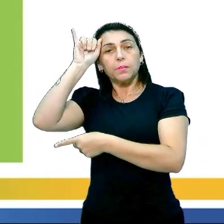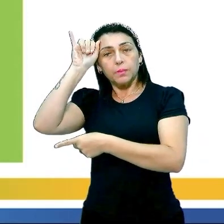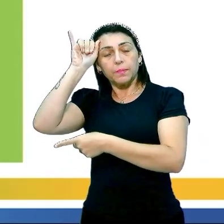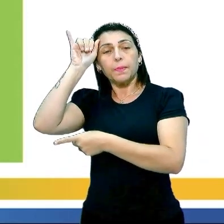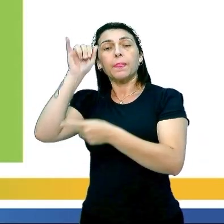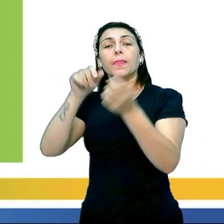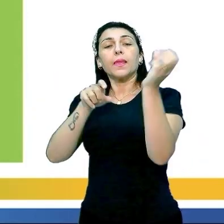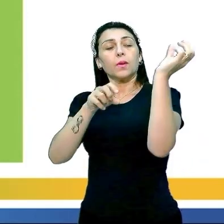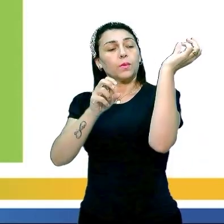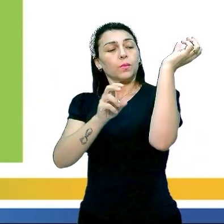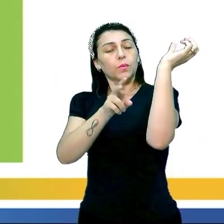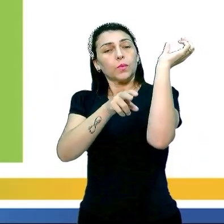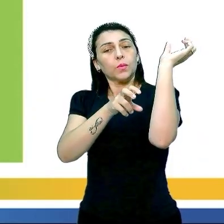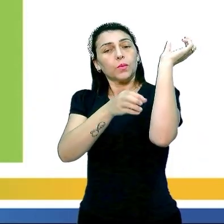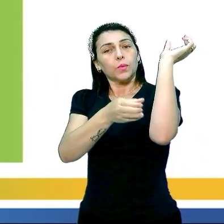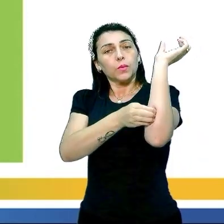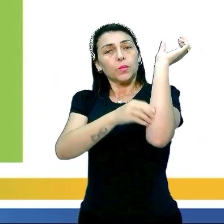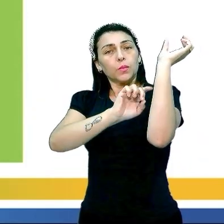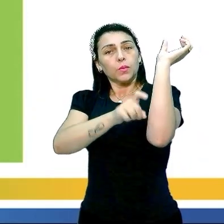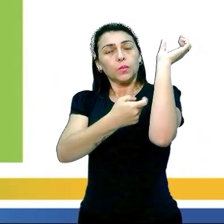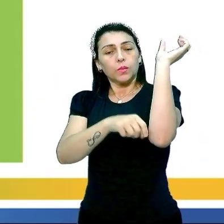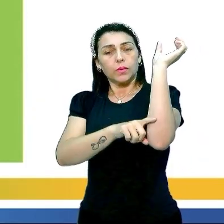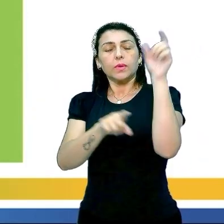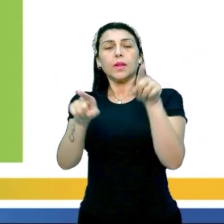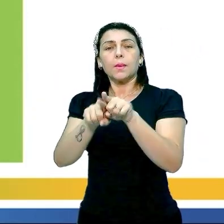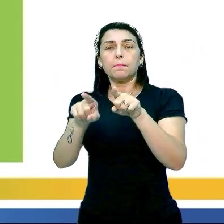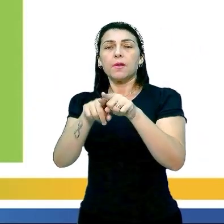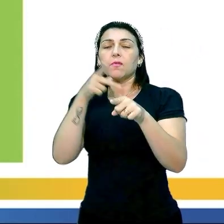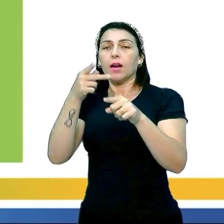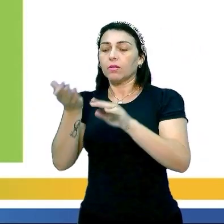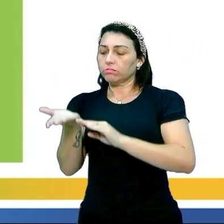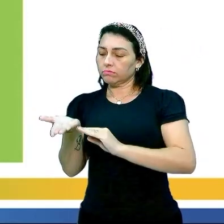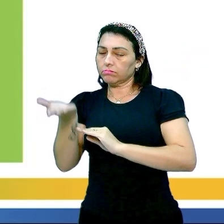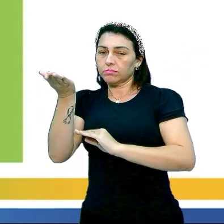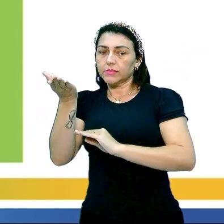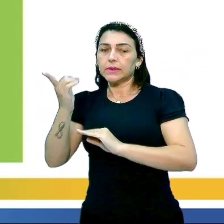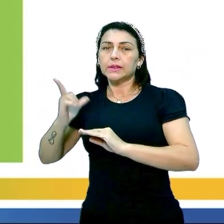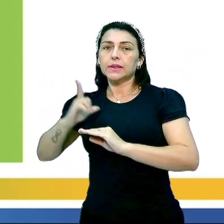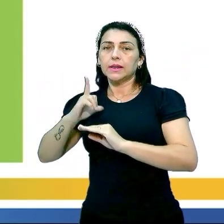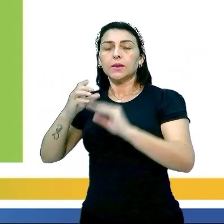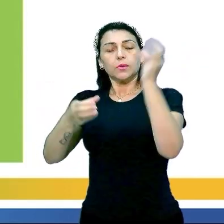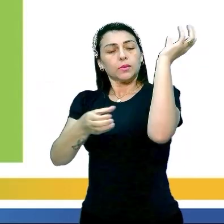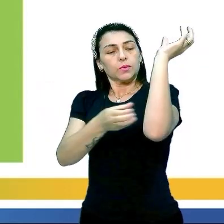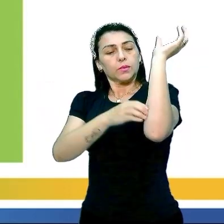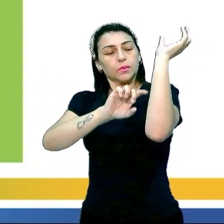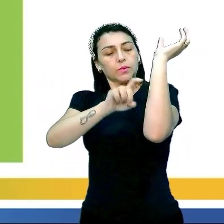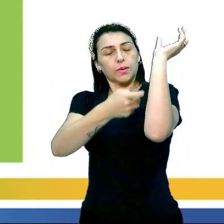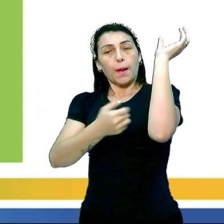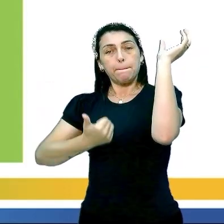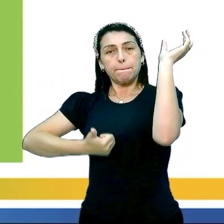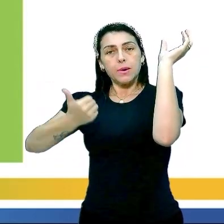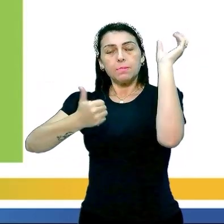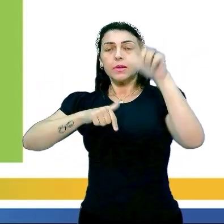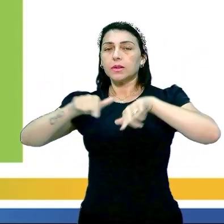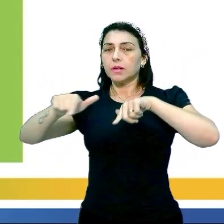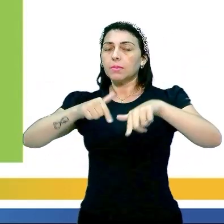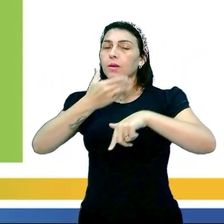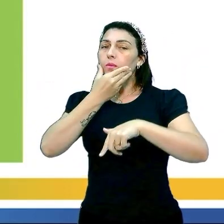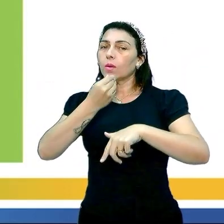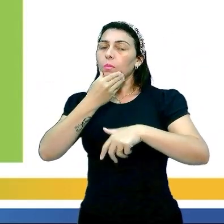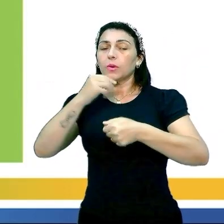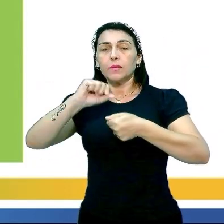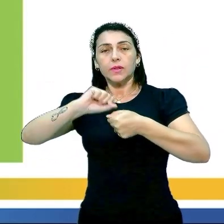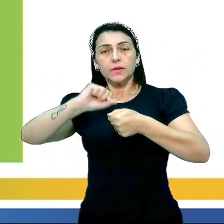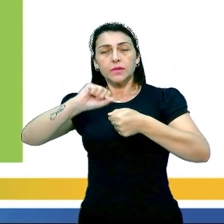extrativismo. Eu gosto de falar de baixo para cima. Então nós temos o extrativismo, que é uma das primeiras atividades que o homem